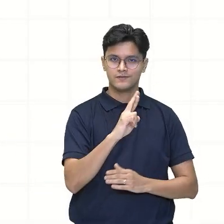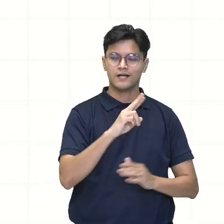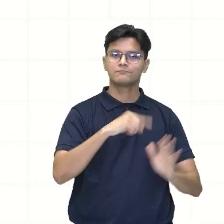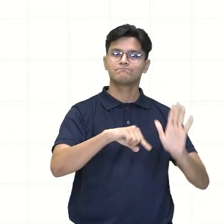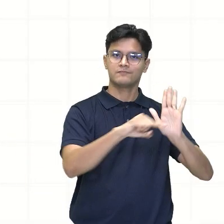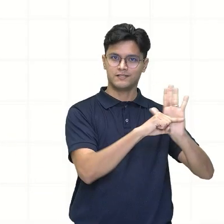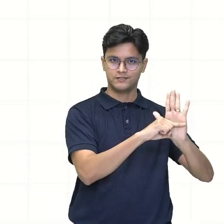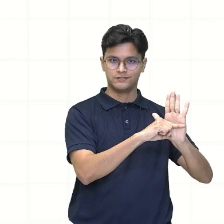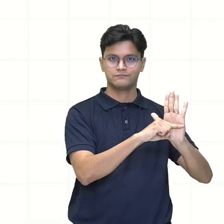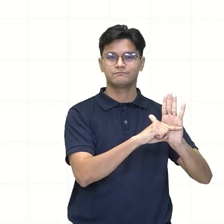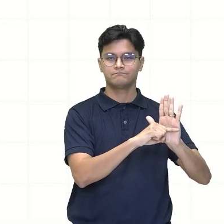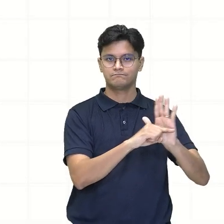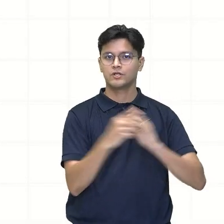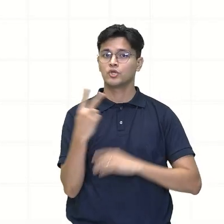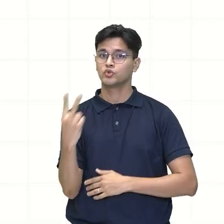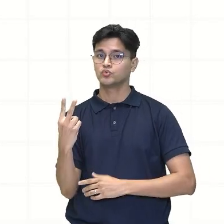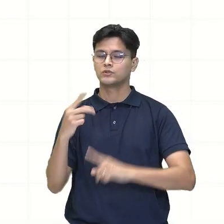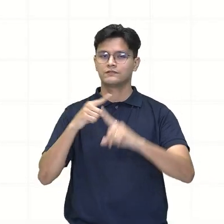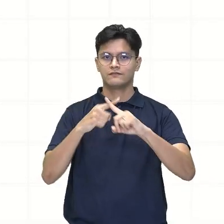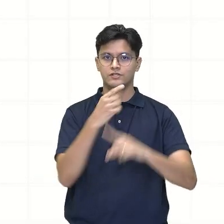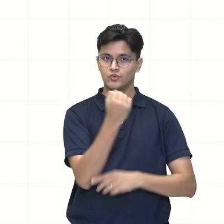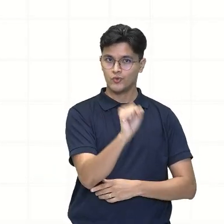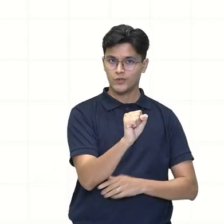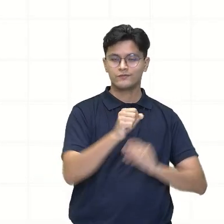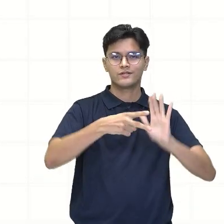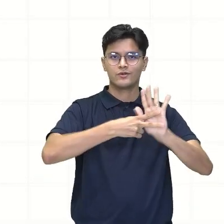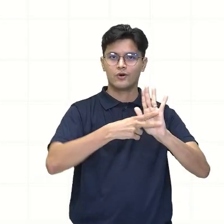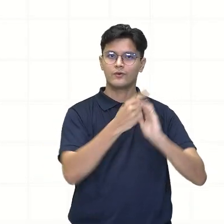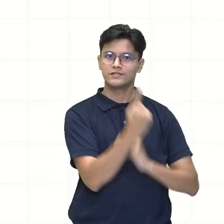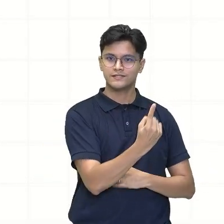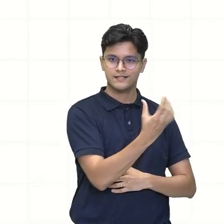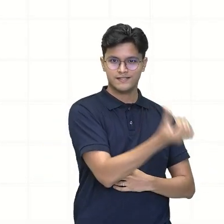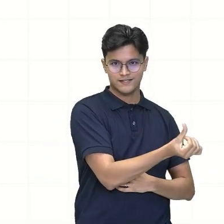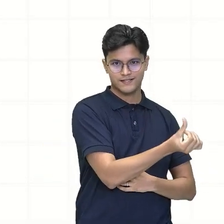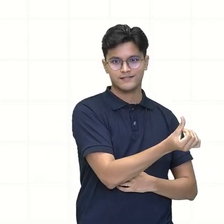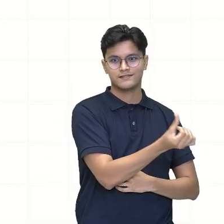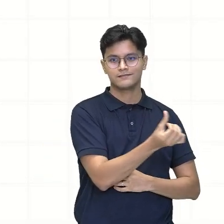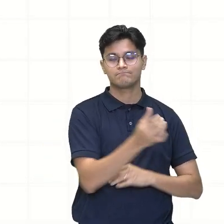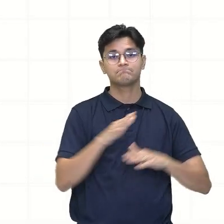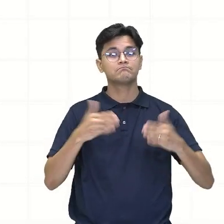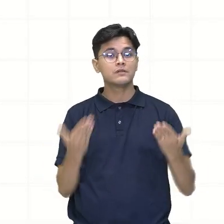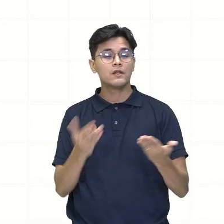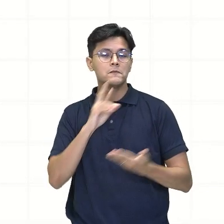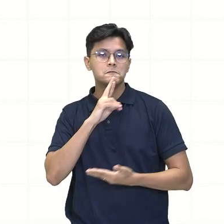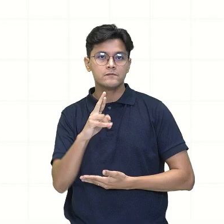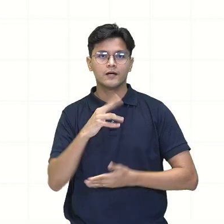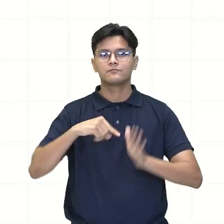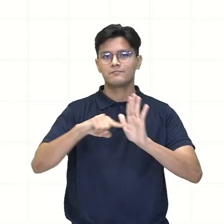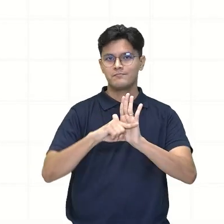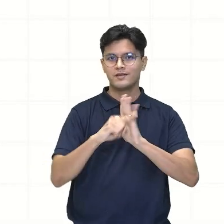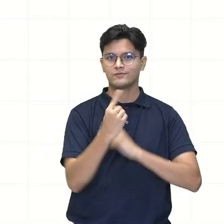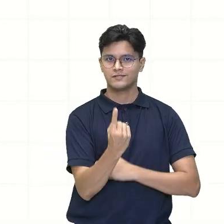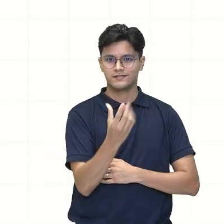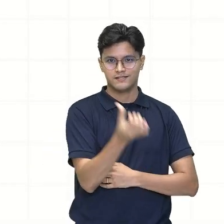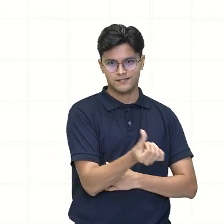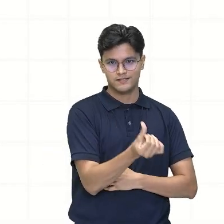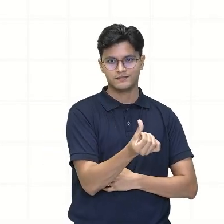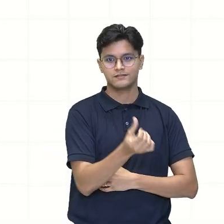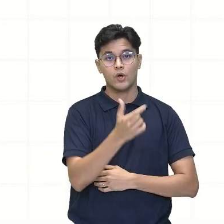negativo. 2 vezes 8, 16. Então, isso aqui é igual a menos 16. Aqui do outro